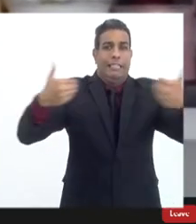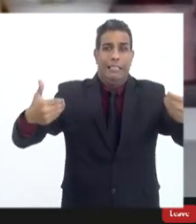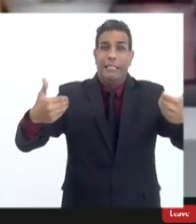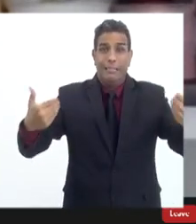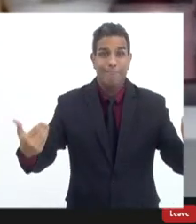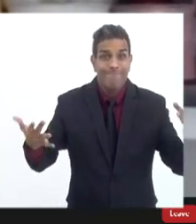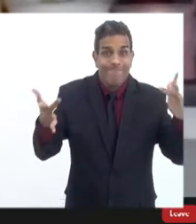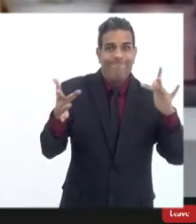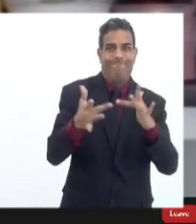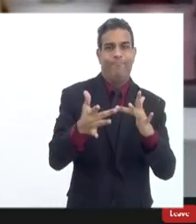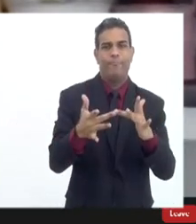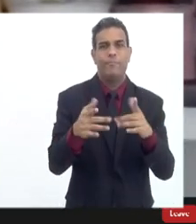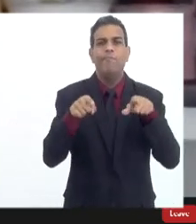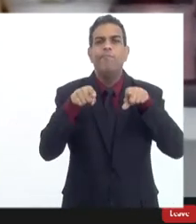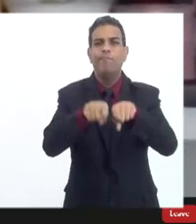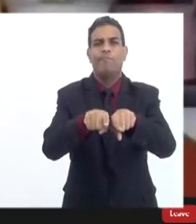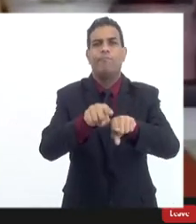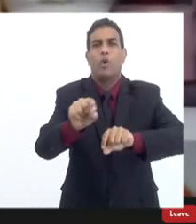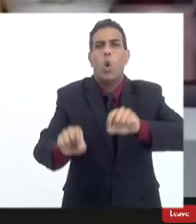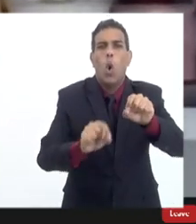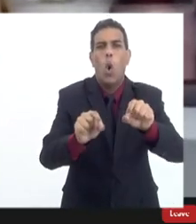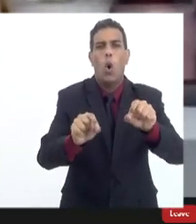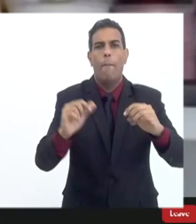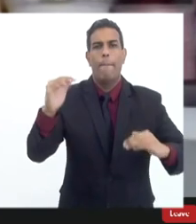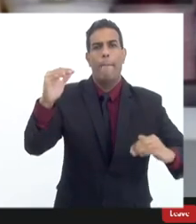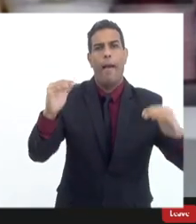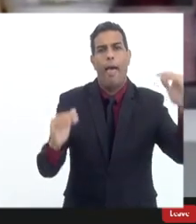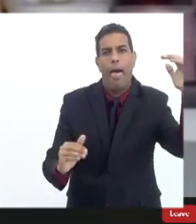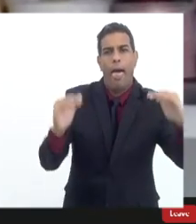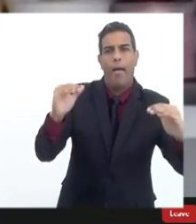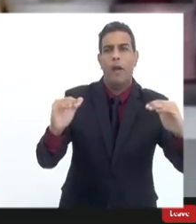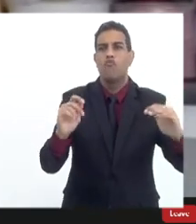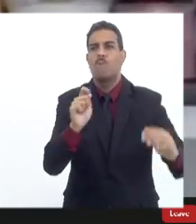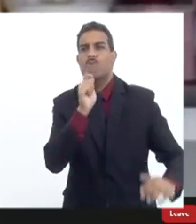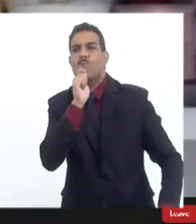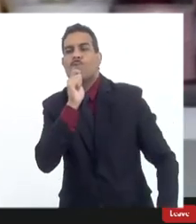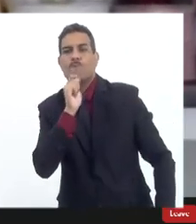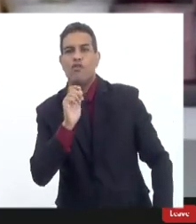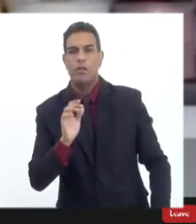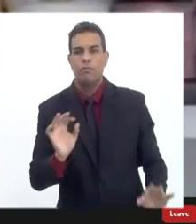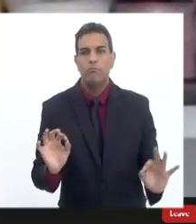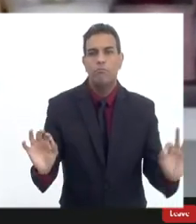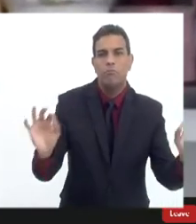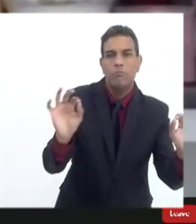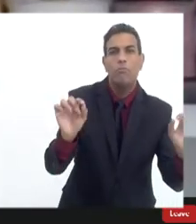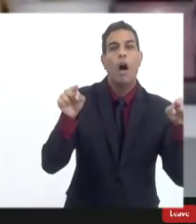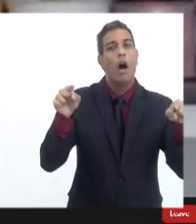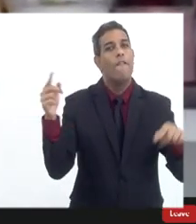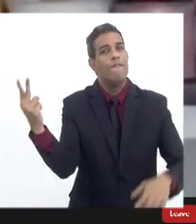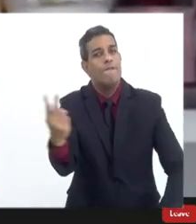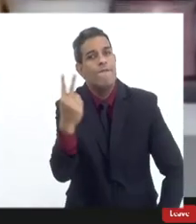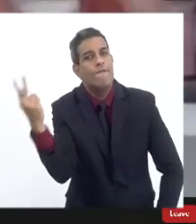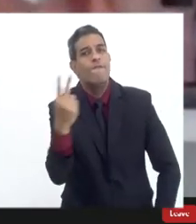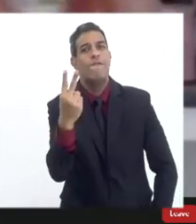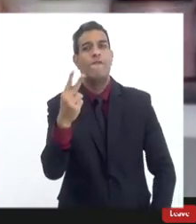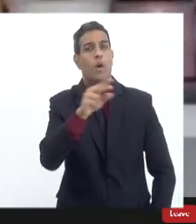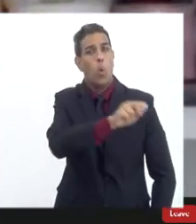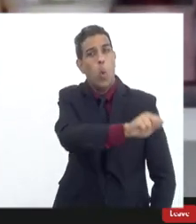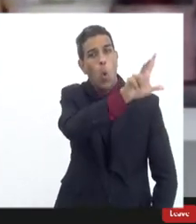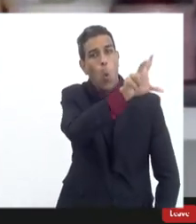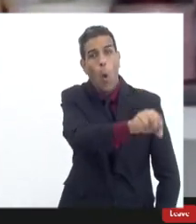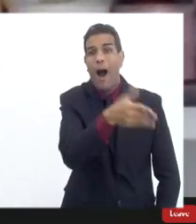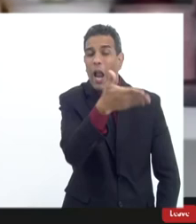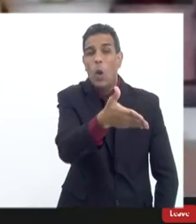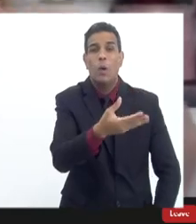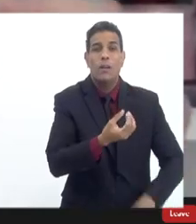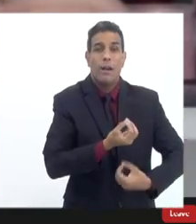não tão desconectadas e não tão isoladas, não são balõezinhos diferentes voando pelo céu, né? Eles estão muito articulados, os estudantes têm muito